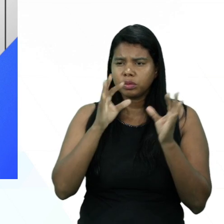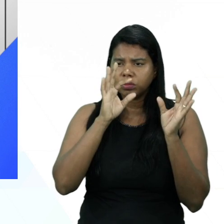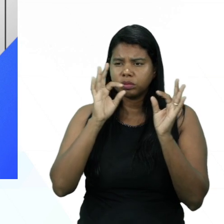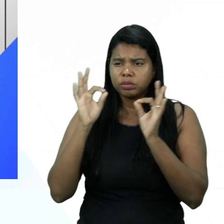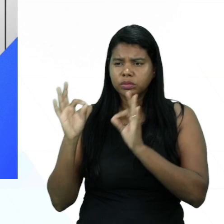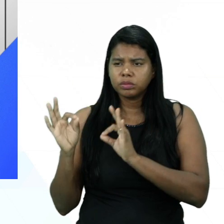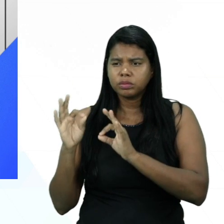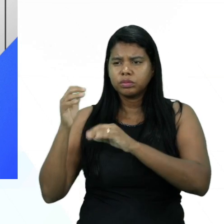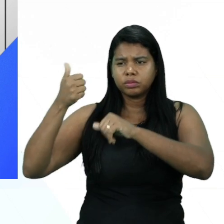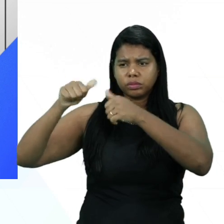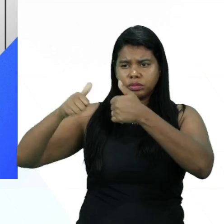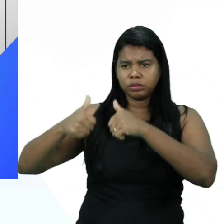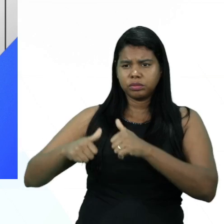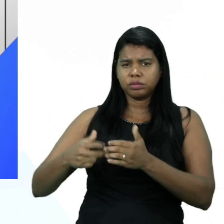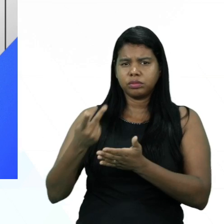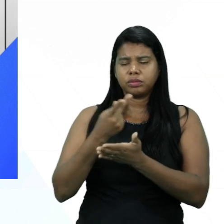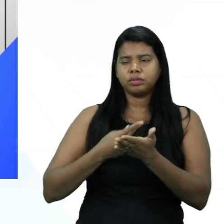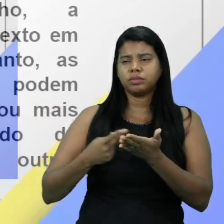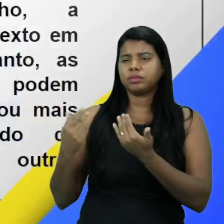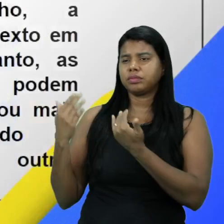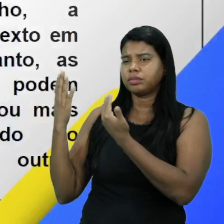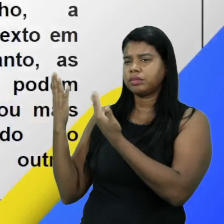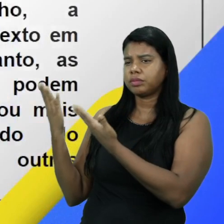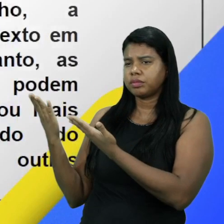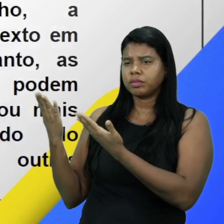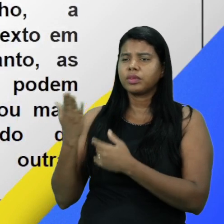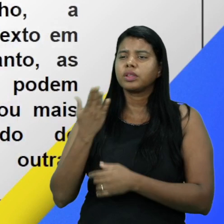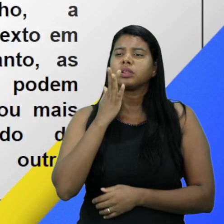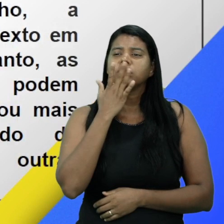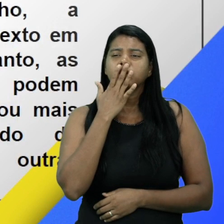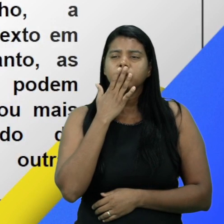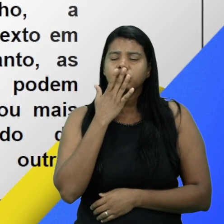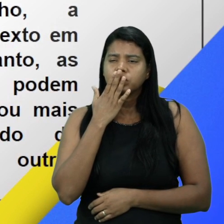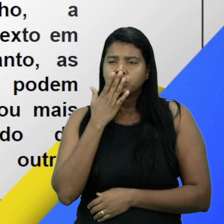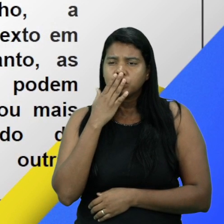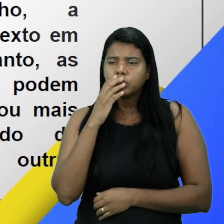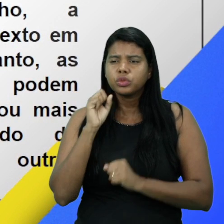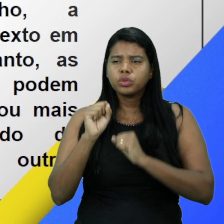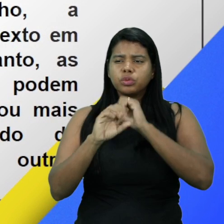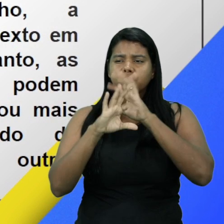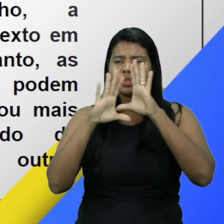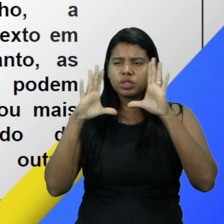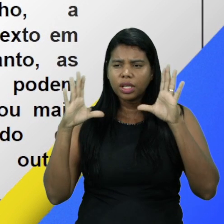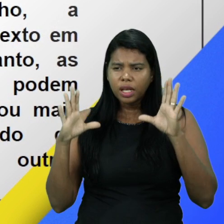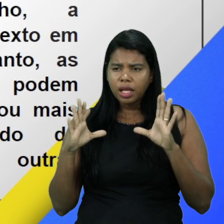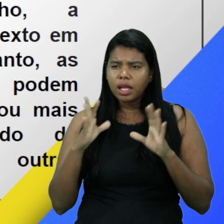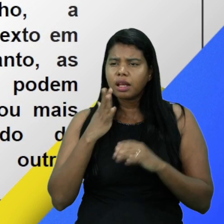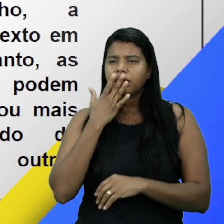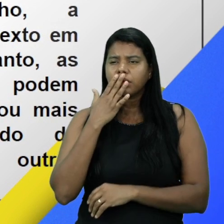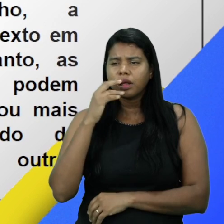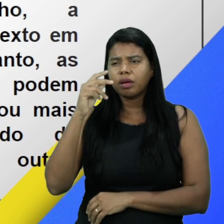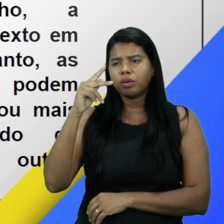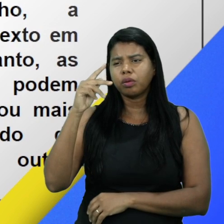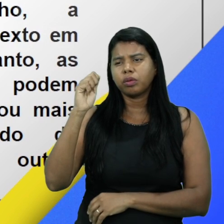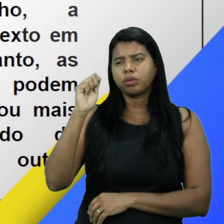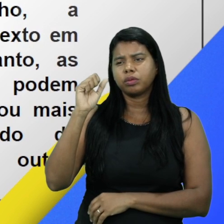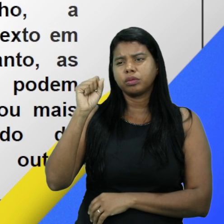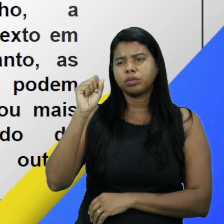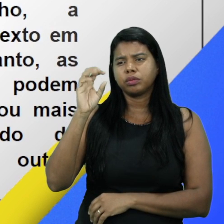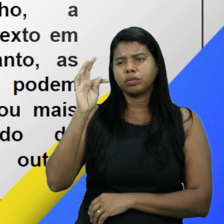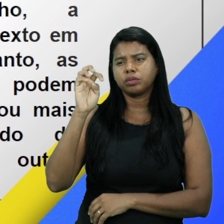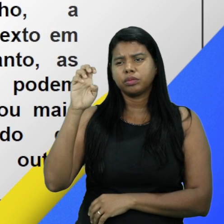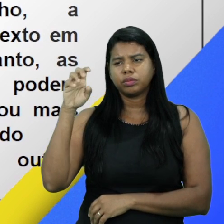foram usados tons pastéis, tons leves, que a gente chamaria de leves, né? Mas isso vai depender